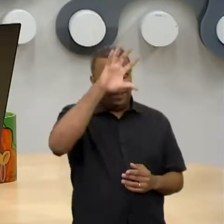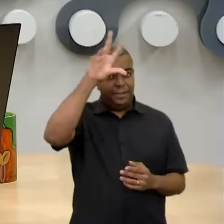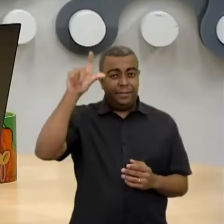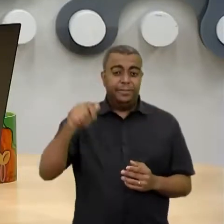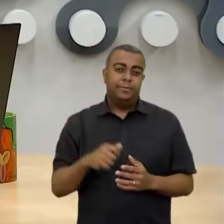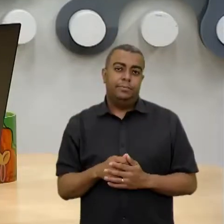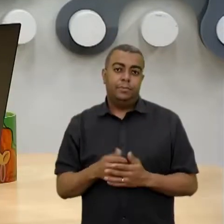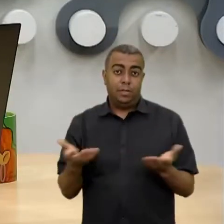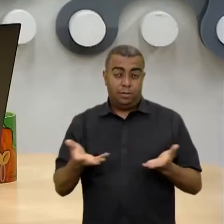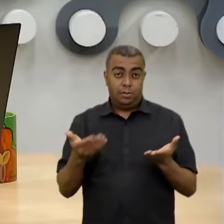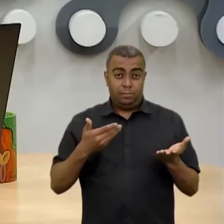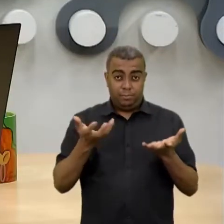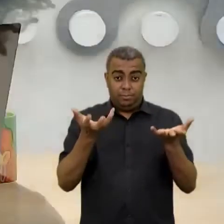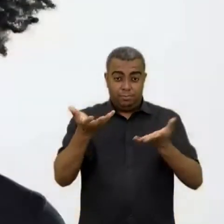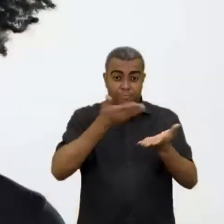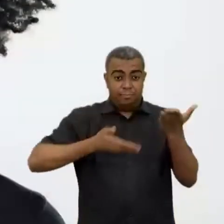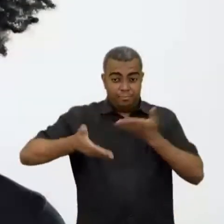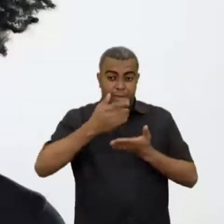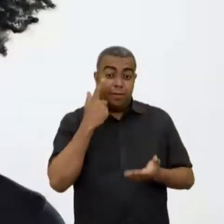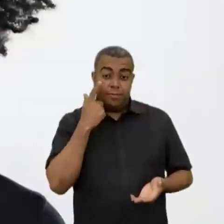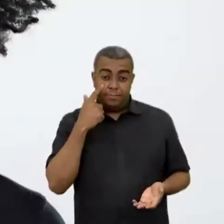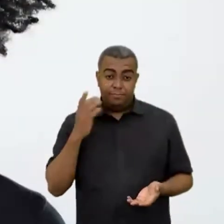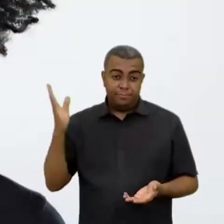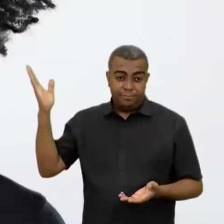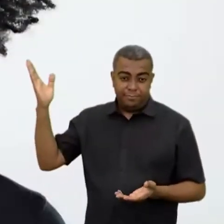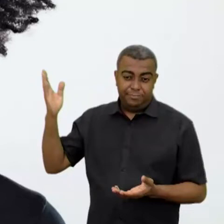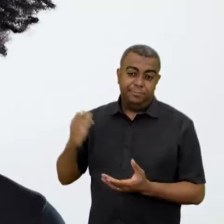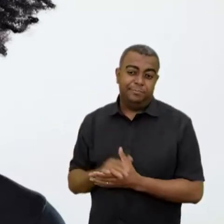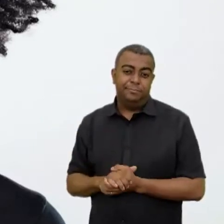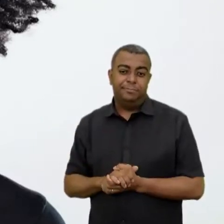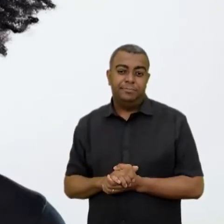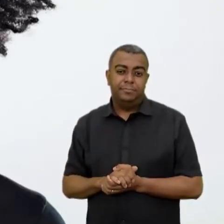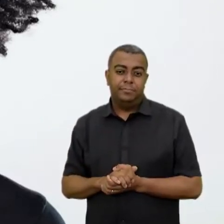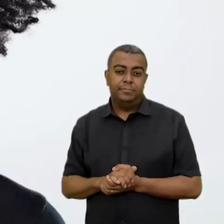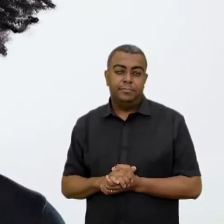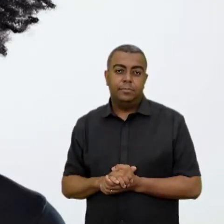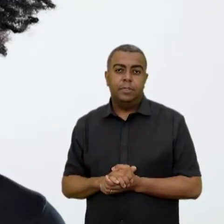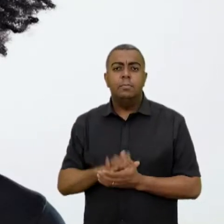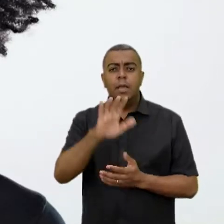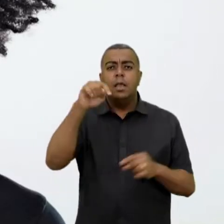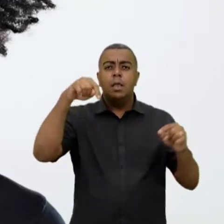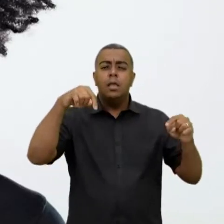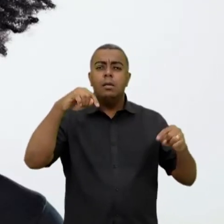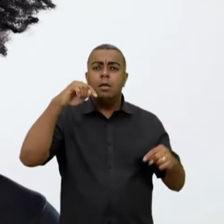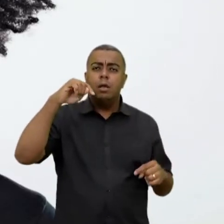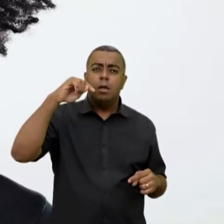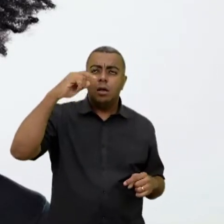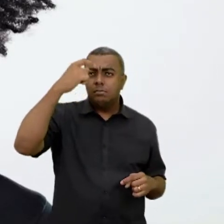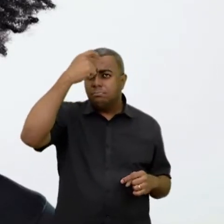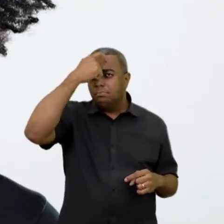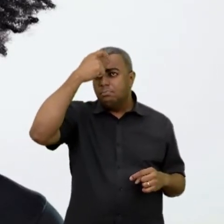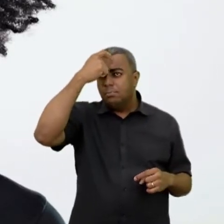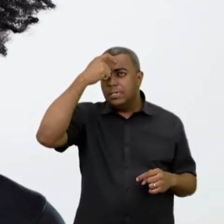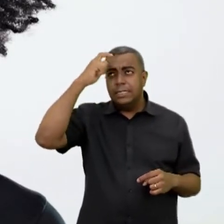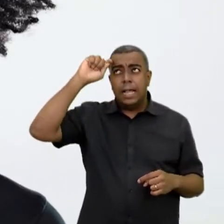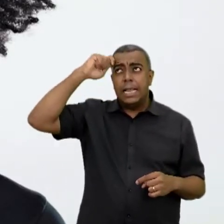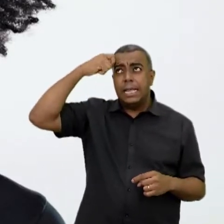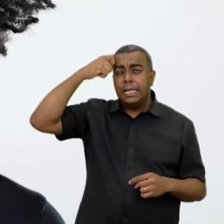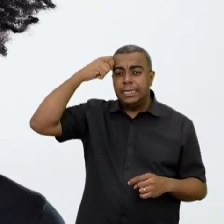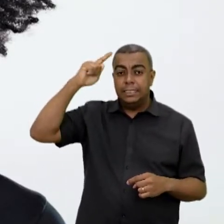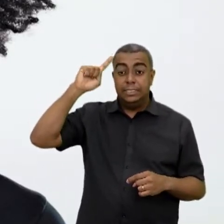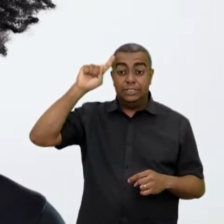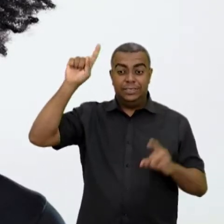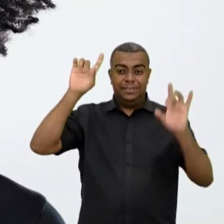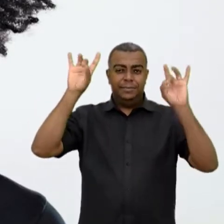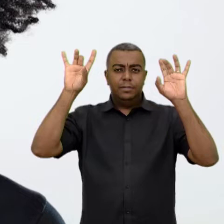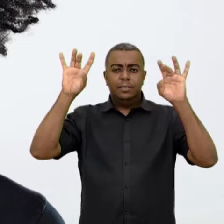essa conversa nossa. Dá uma olhadinha na tela. Olha lá, por que existe o Dia da Consciência Negra, né? Aí eu queria deixar essa questão